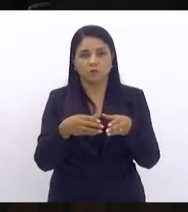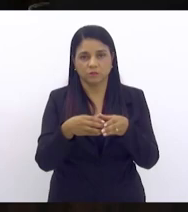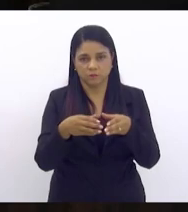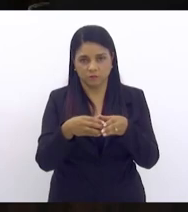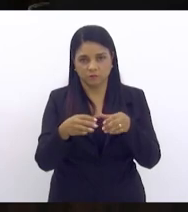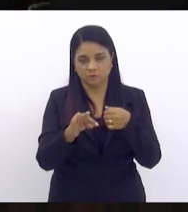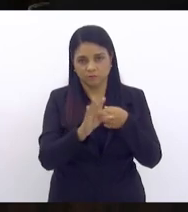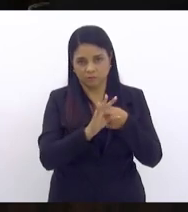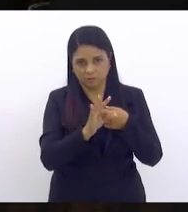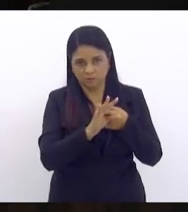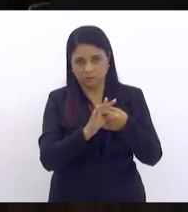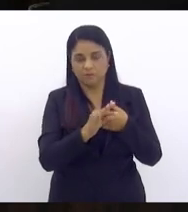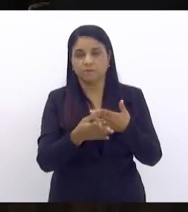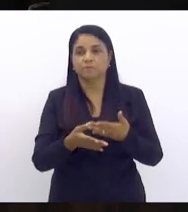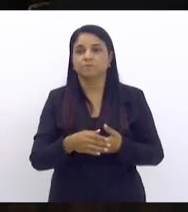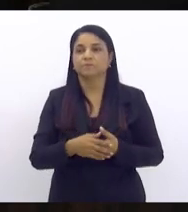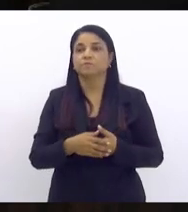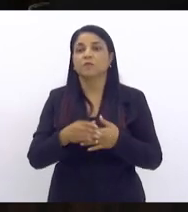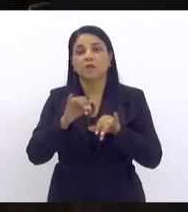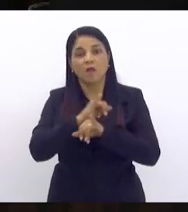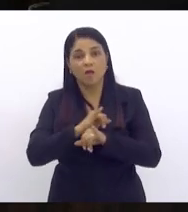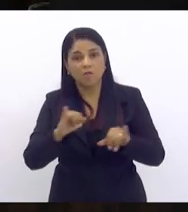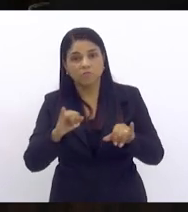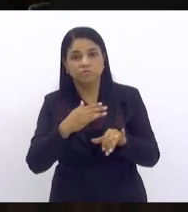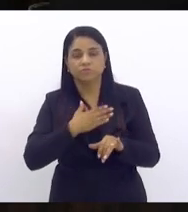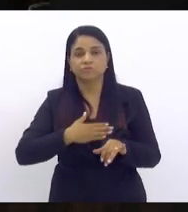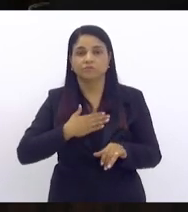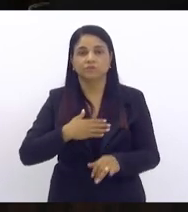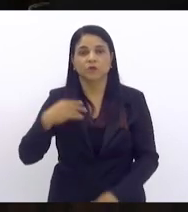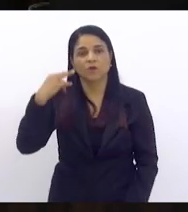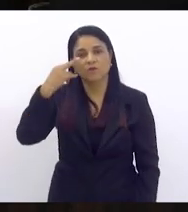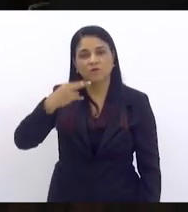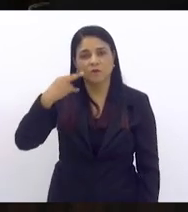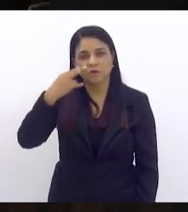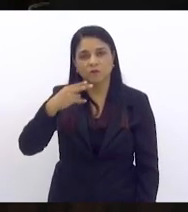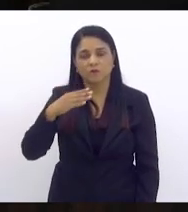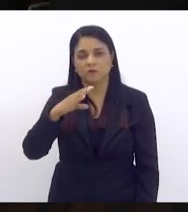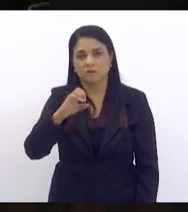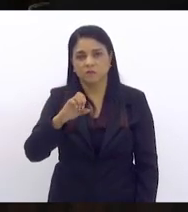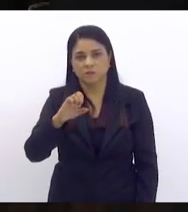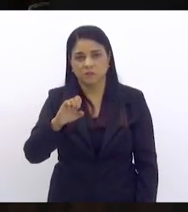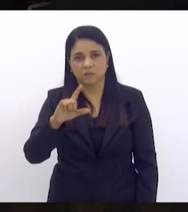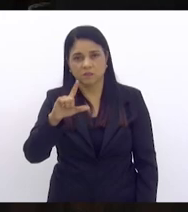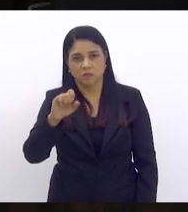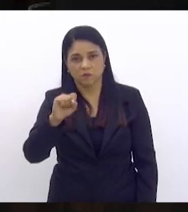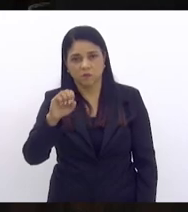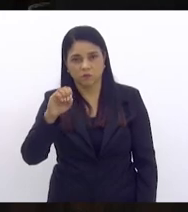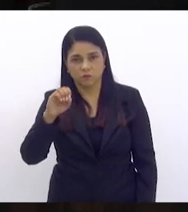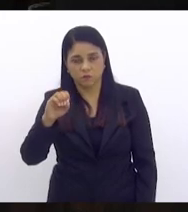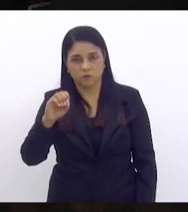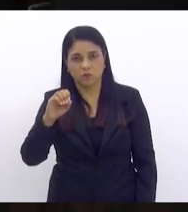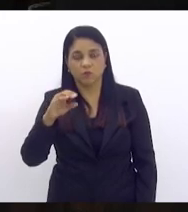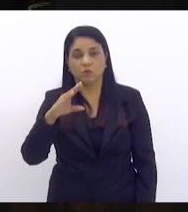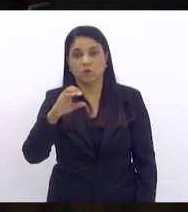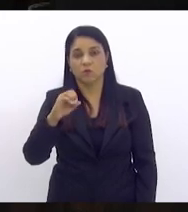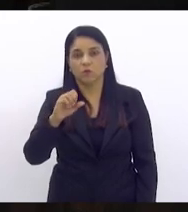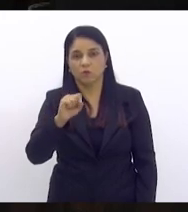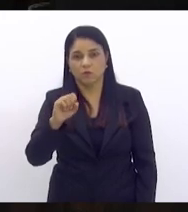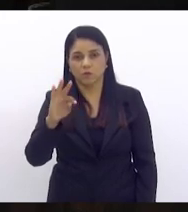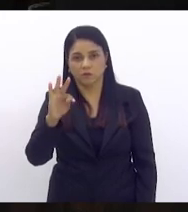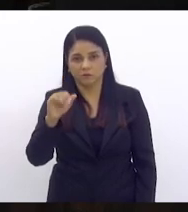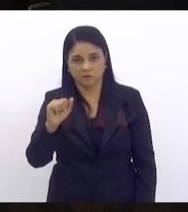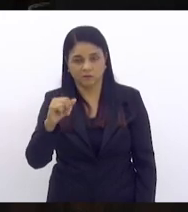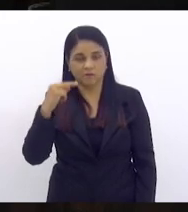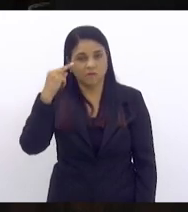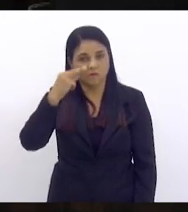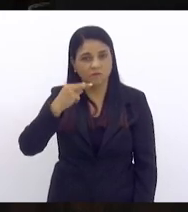comissões. Gostaria de anunciar o vereador Celso Costa, vereador do Rio de Janeiro, que está aqui conosco hoje.